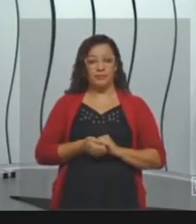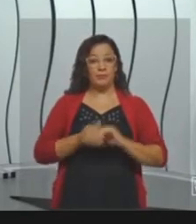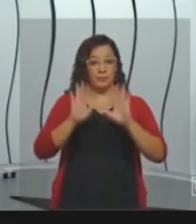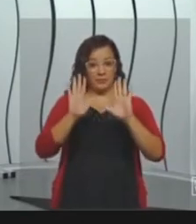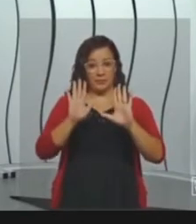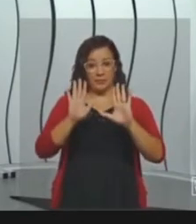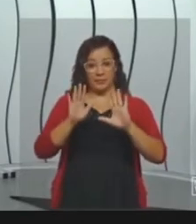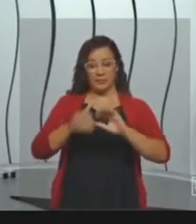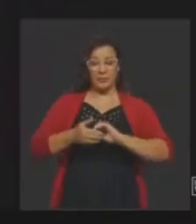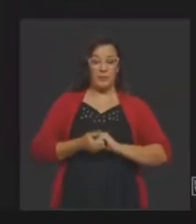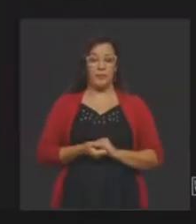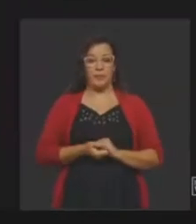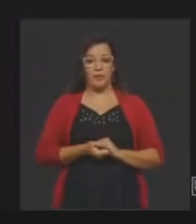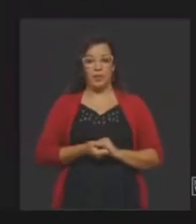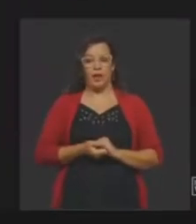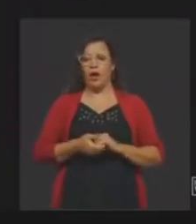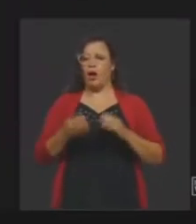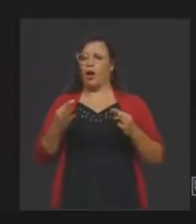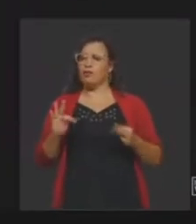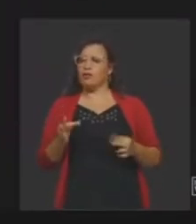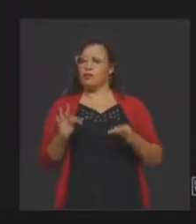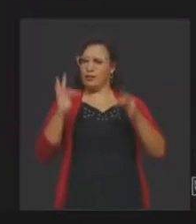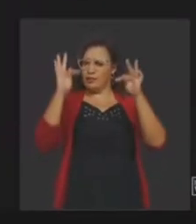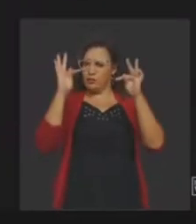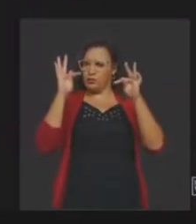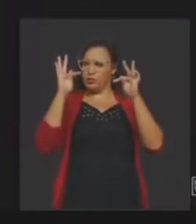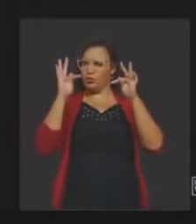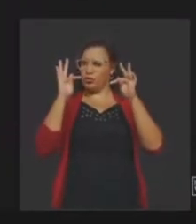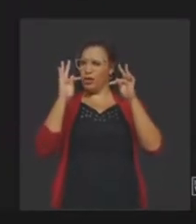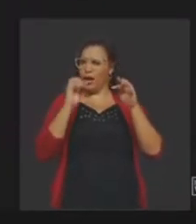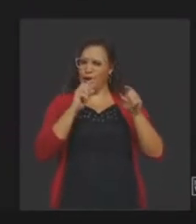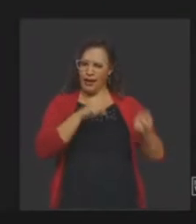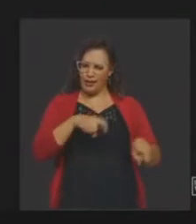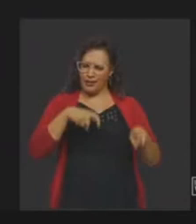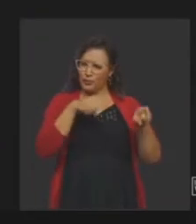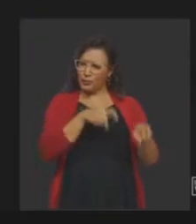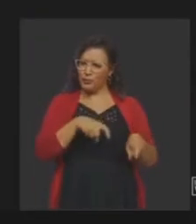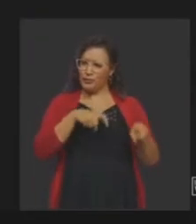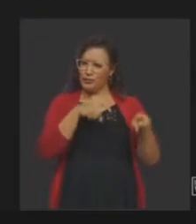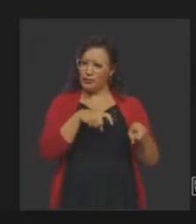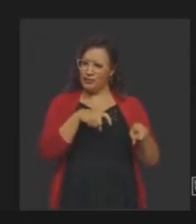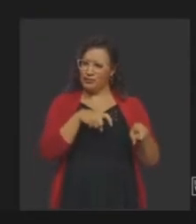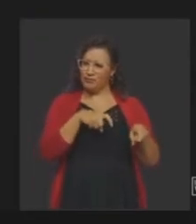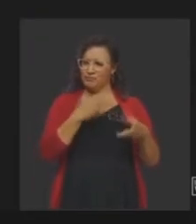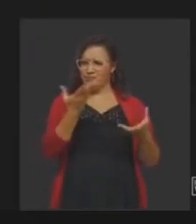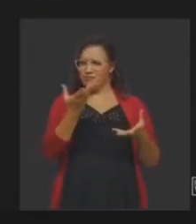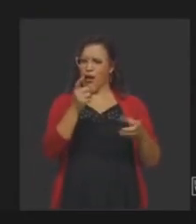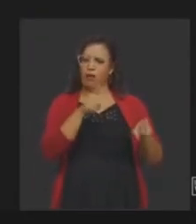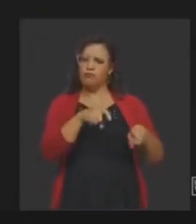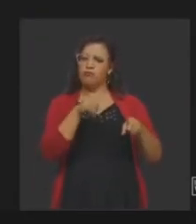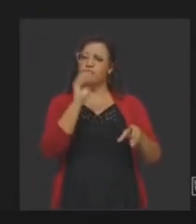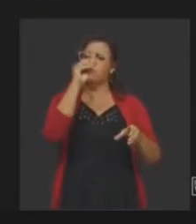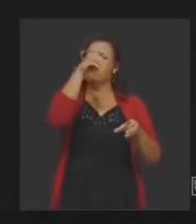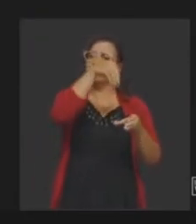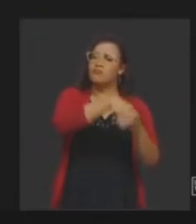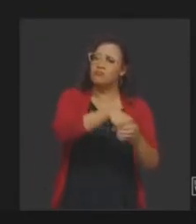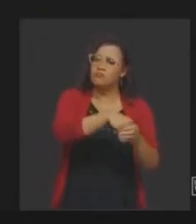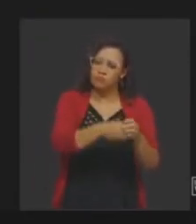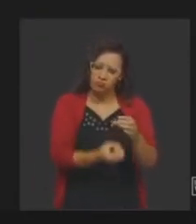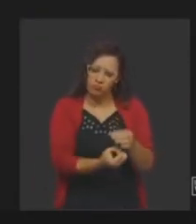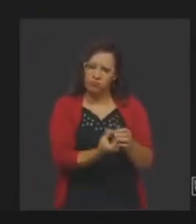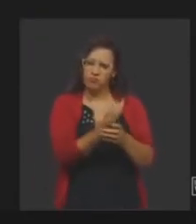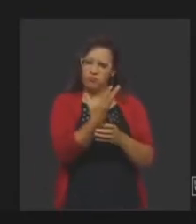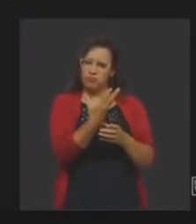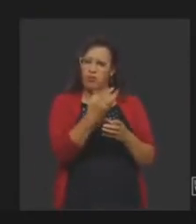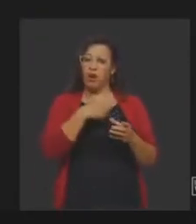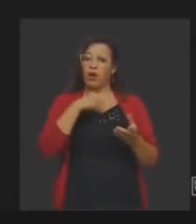Primeiramente, tecnologia e agricultura. O plantio, o cultivo e a